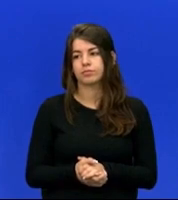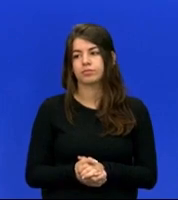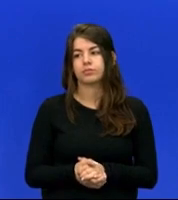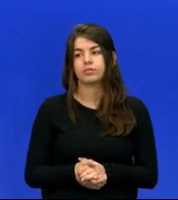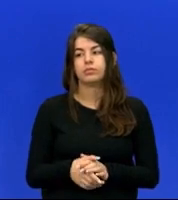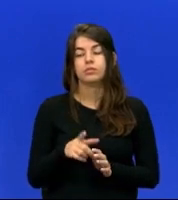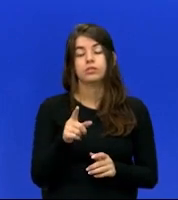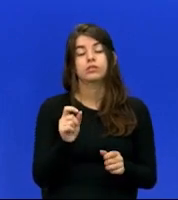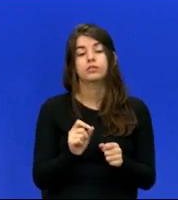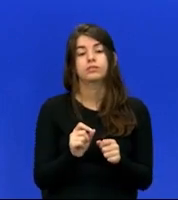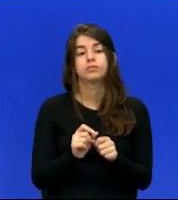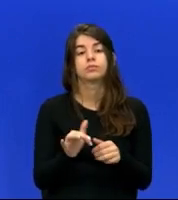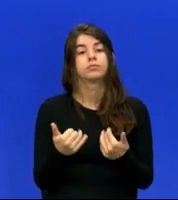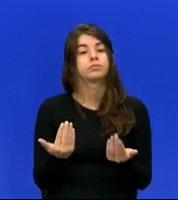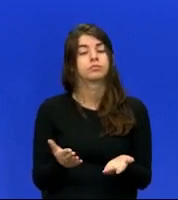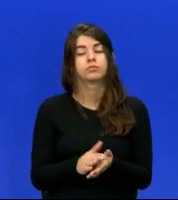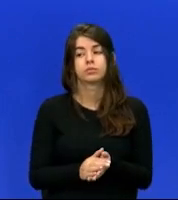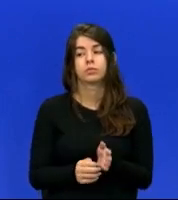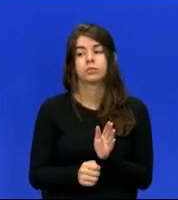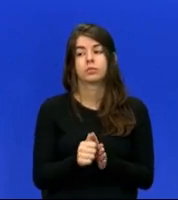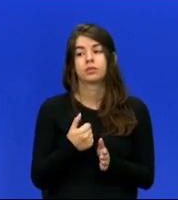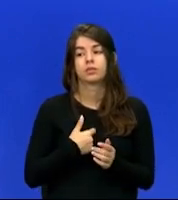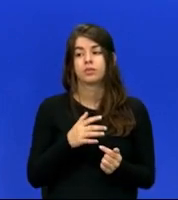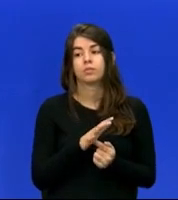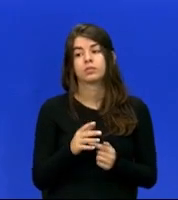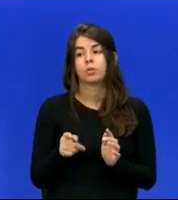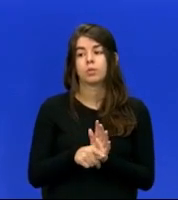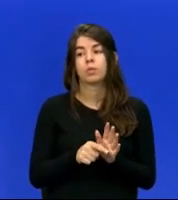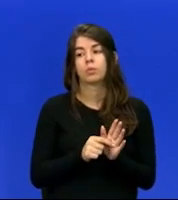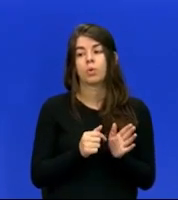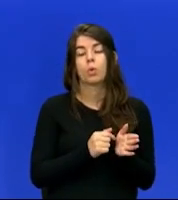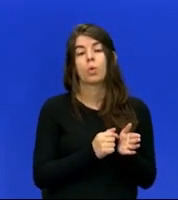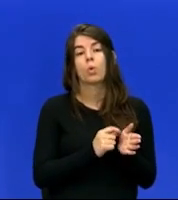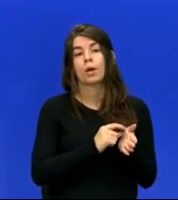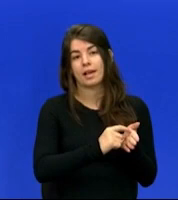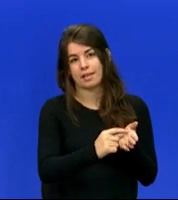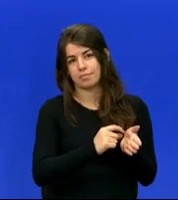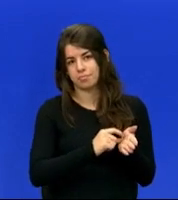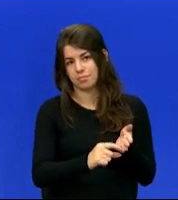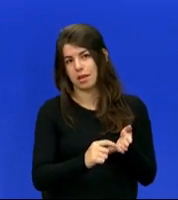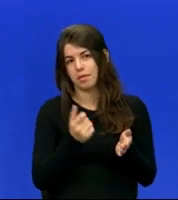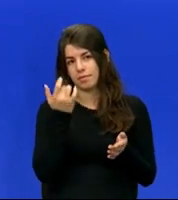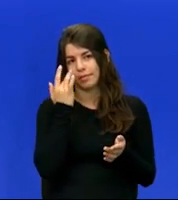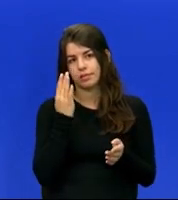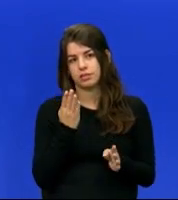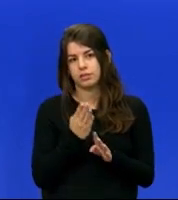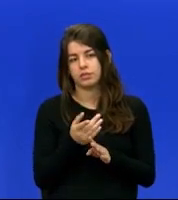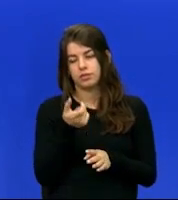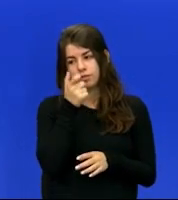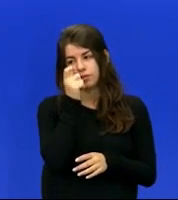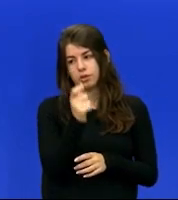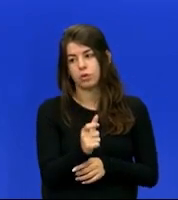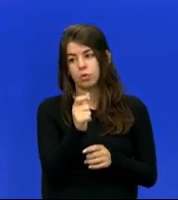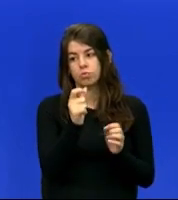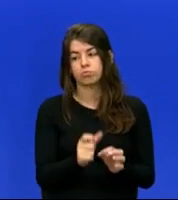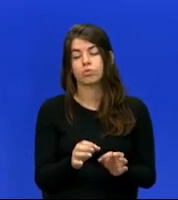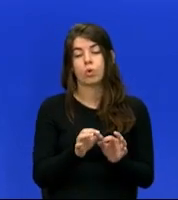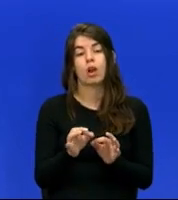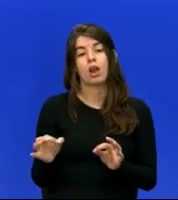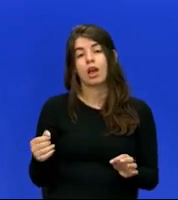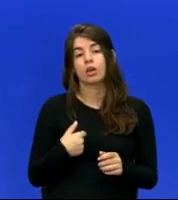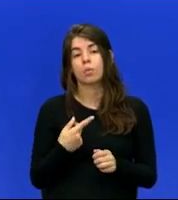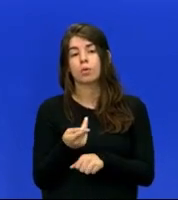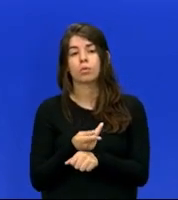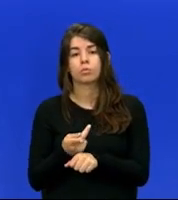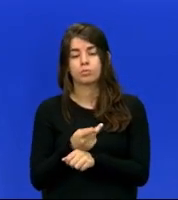você já vai fazer? Primeiro passo, fazer a representação gráfica. Facilita demais você enxergar a área que você